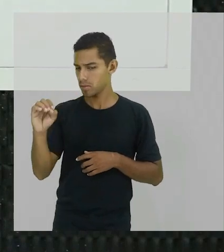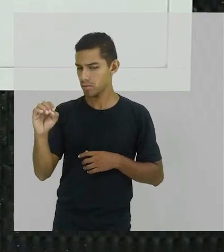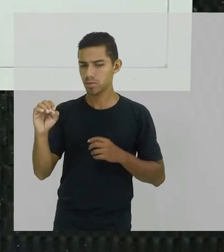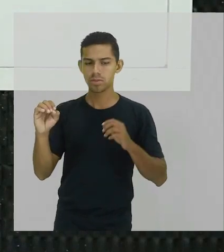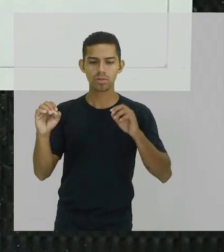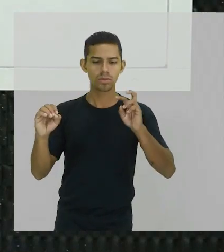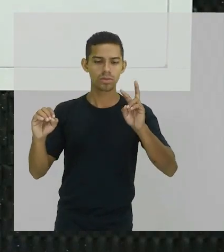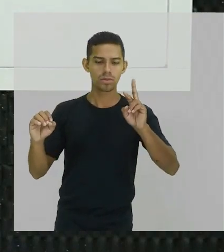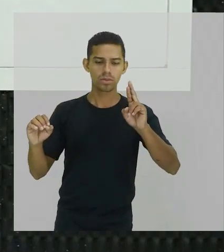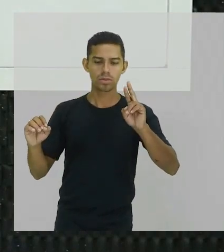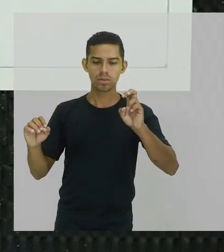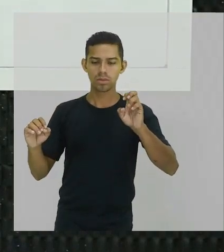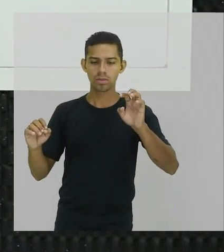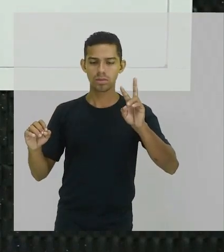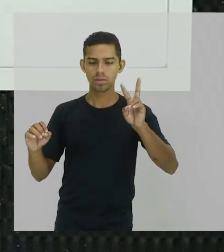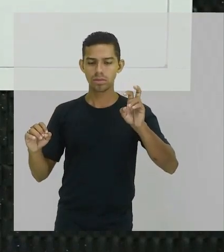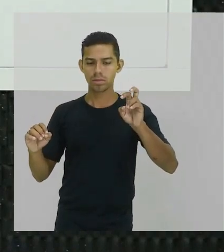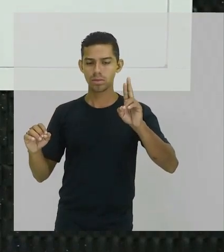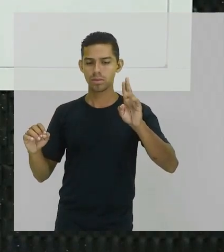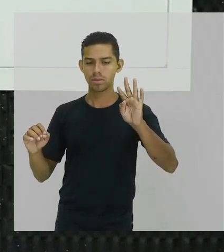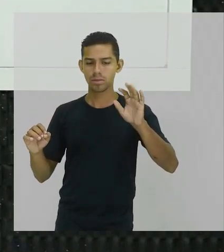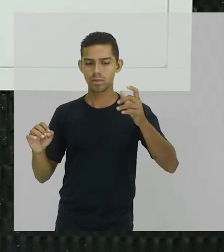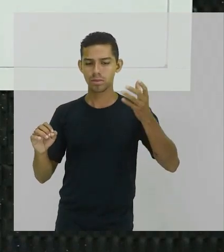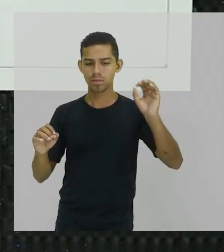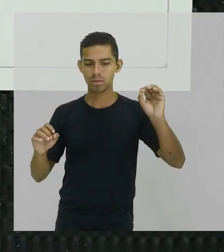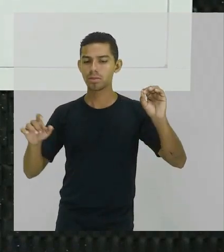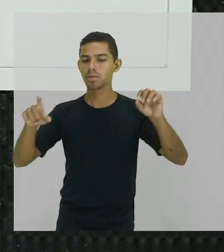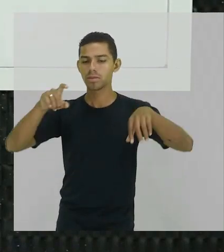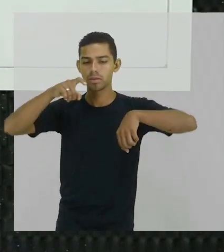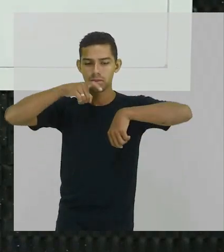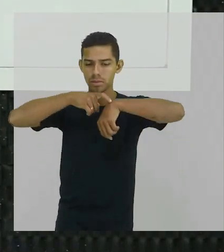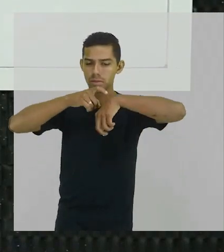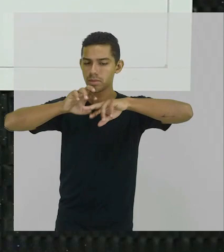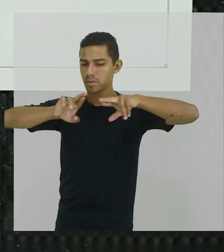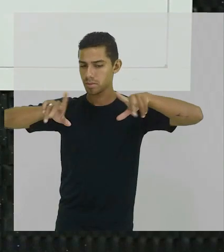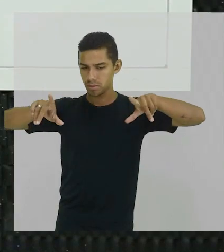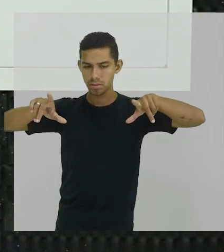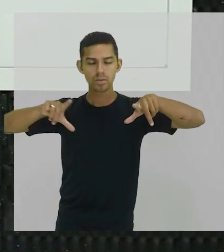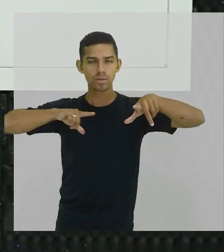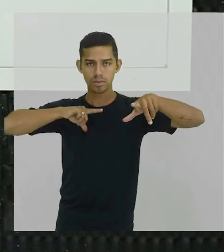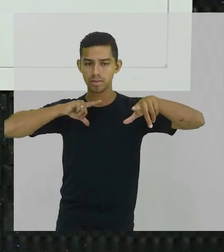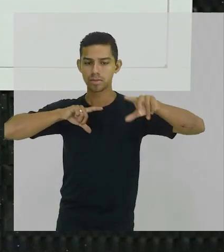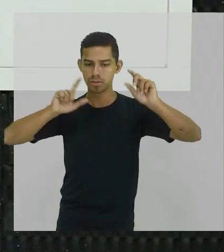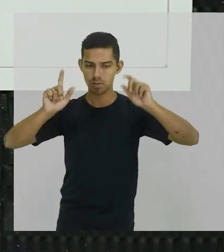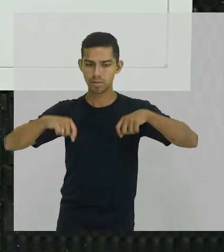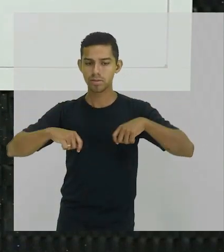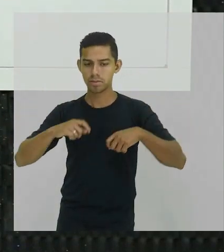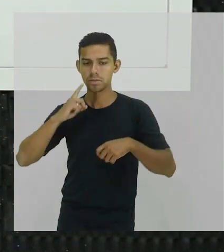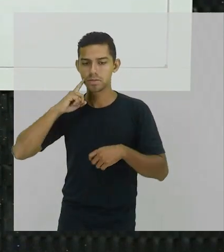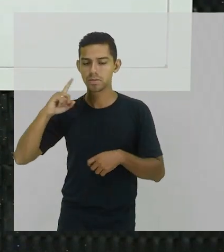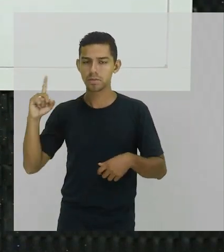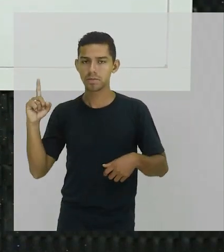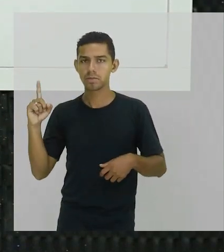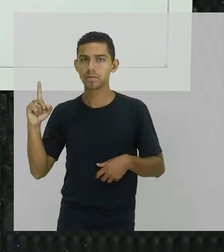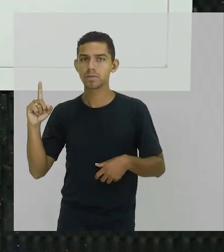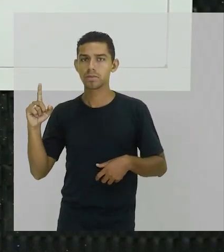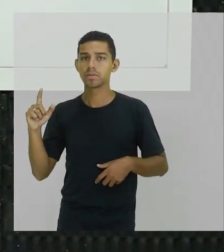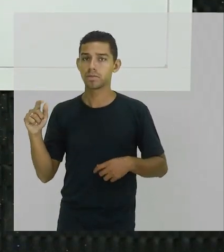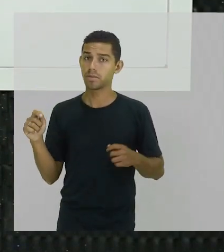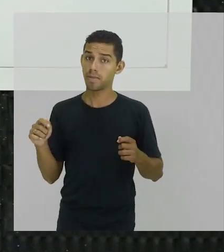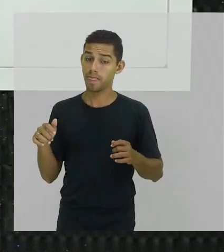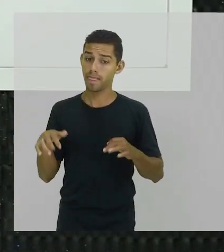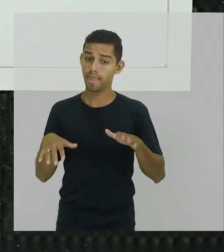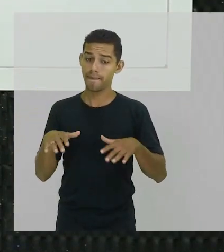reverberação. A diferença entre eles é o quê? É o tempo em que isso vai acontecer. Isso por conta do espaço em que esse som vai ser refletido,